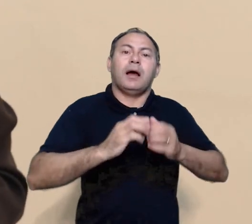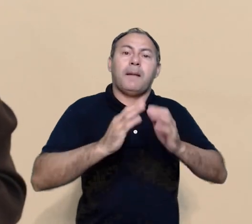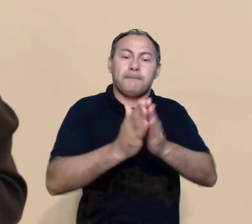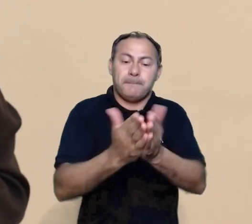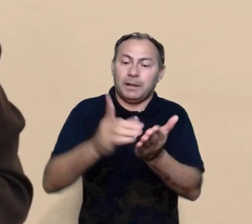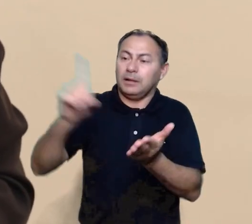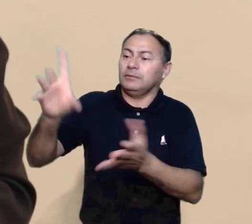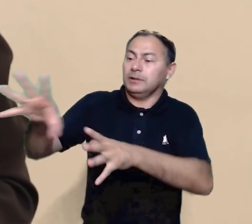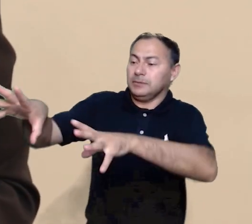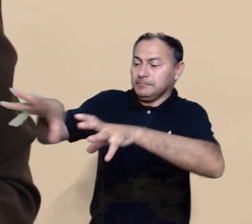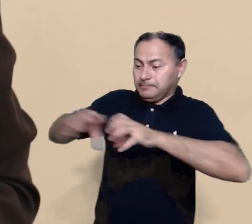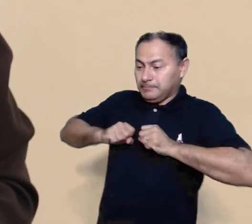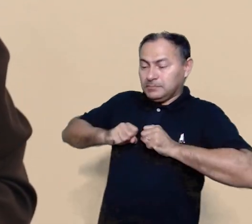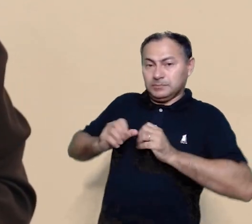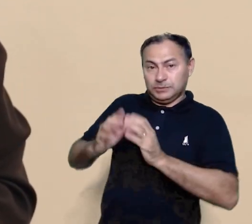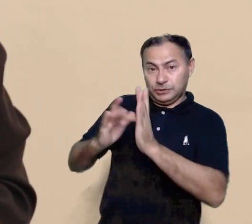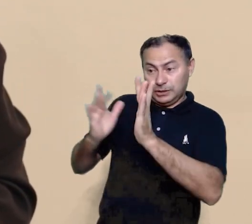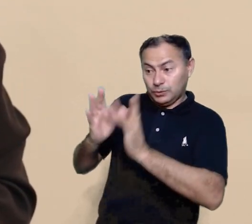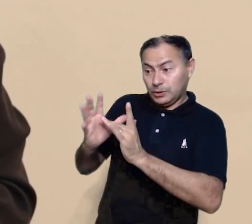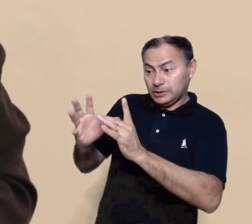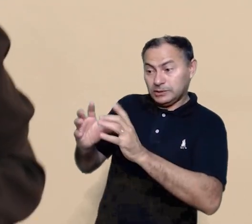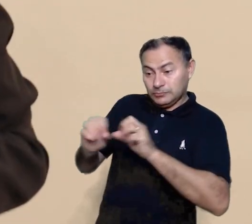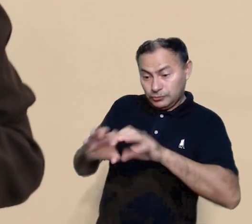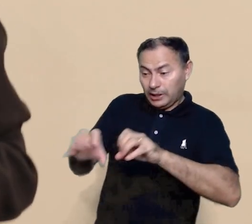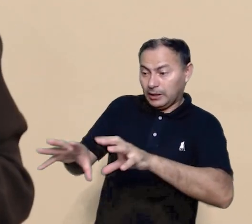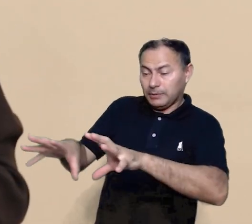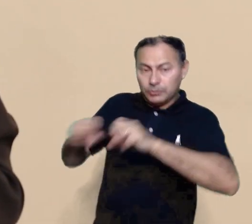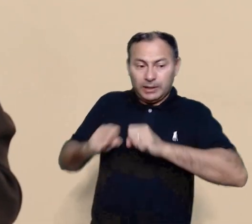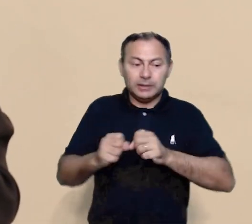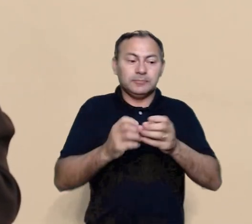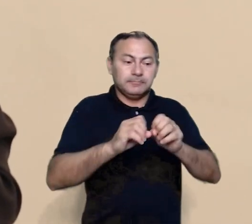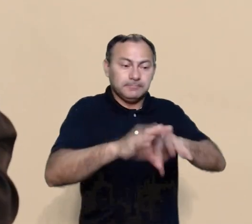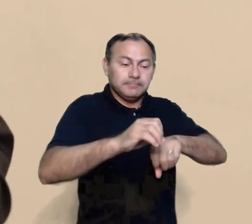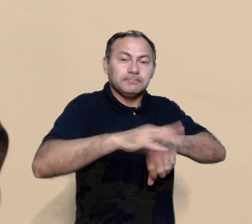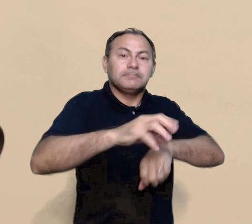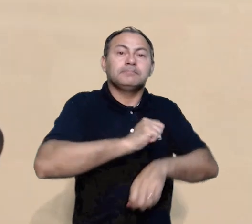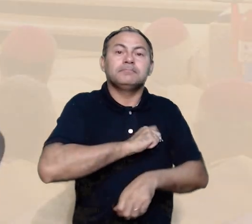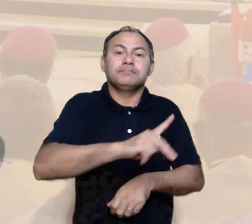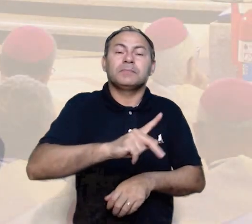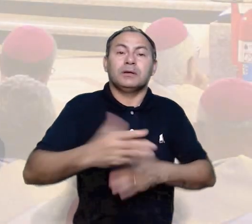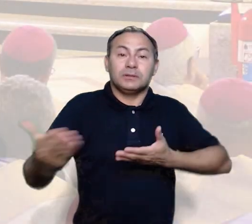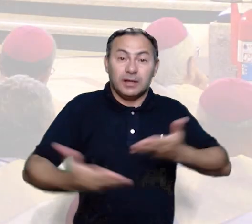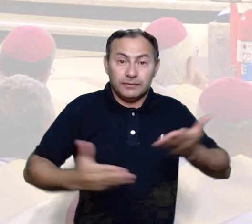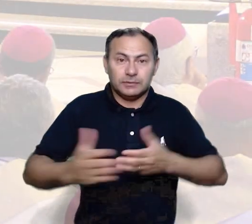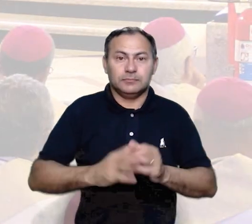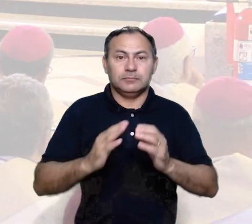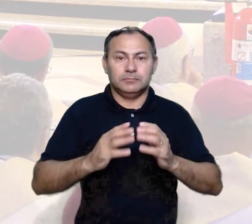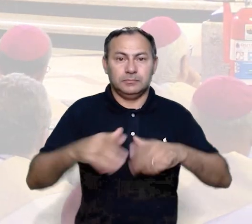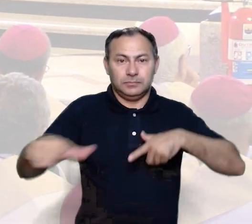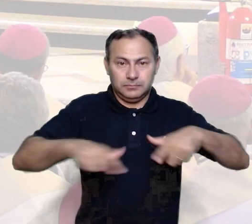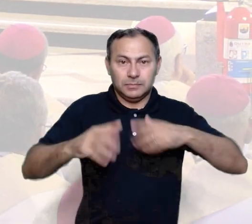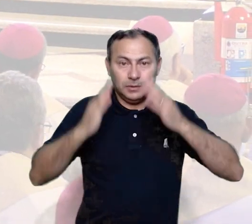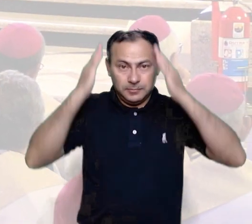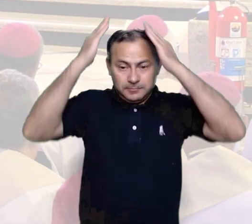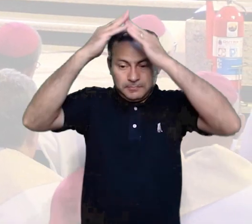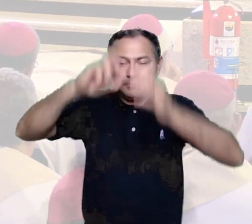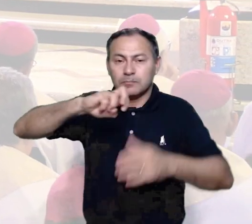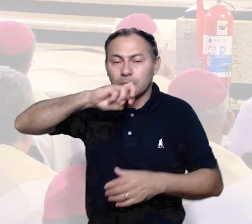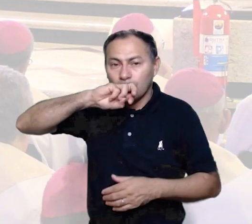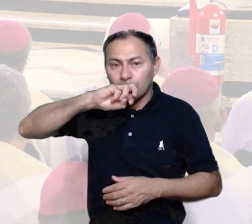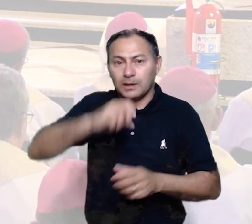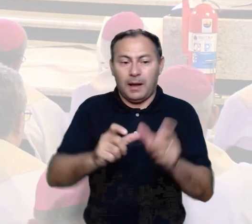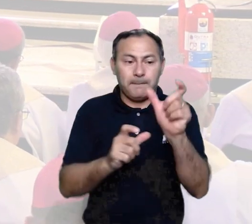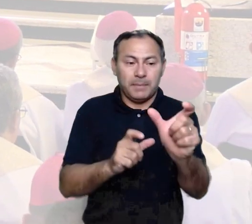Deus recebida de Jesus hoje existe o magistério que é um serviço dos bispos